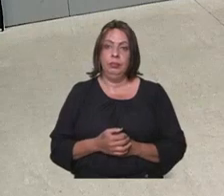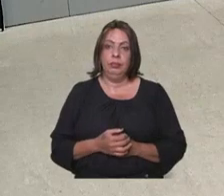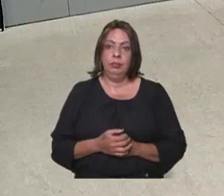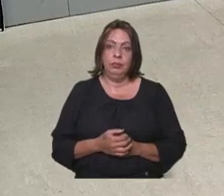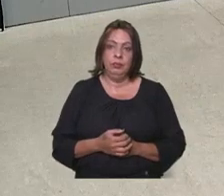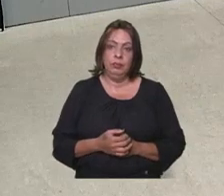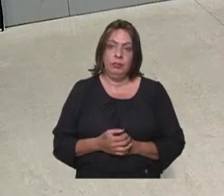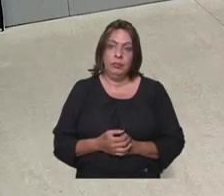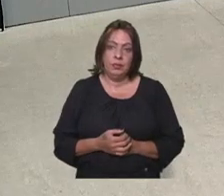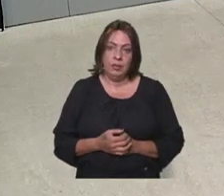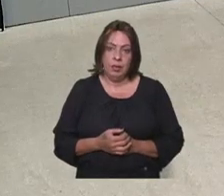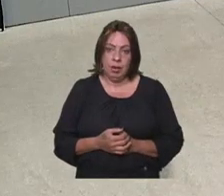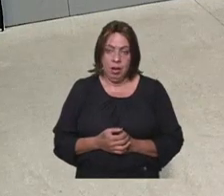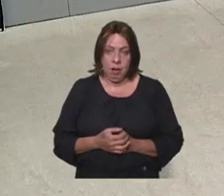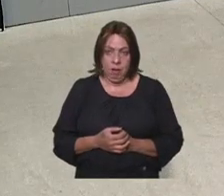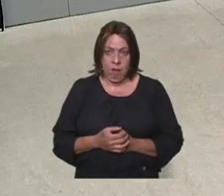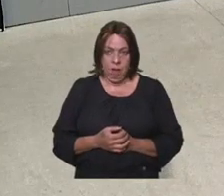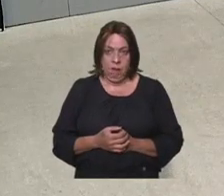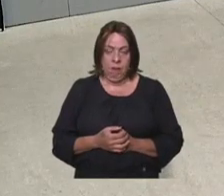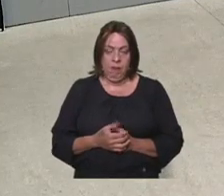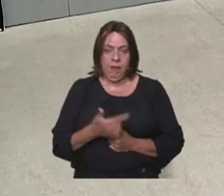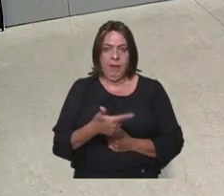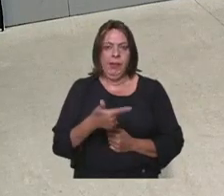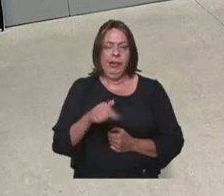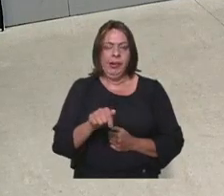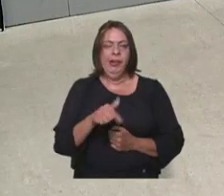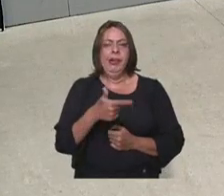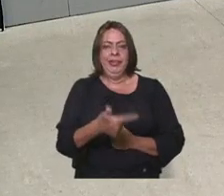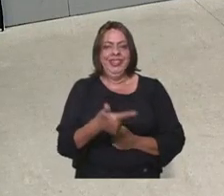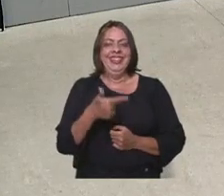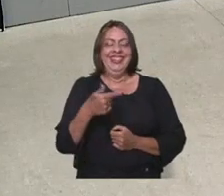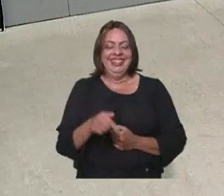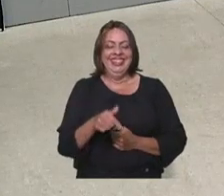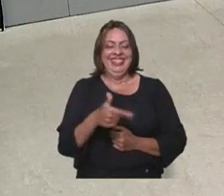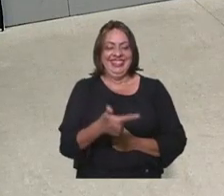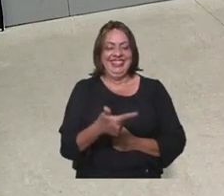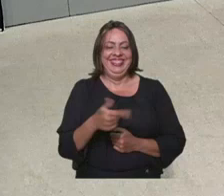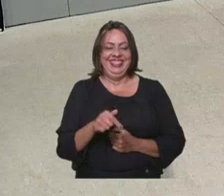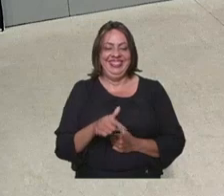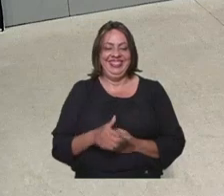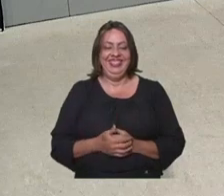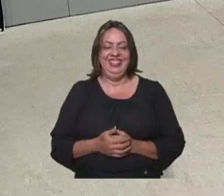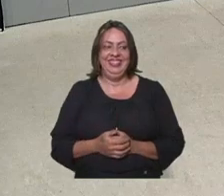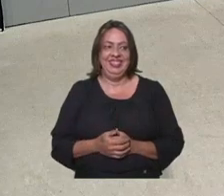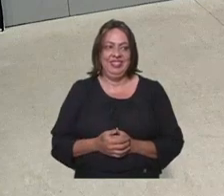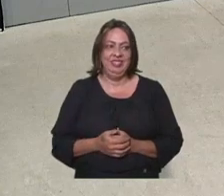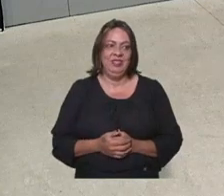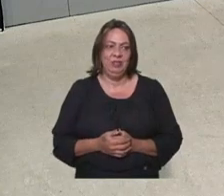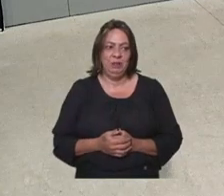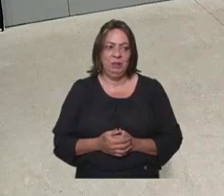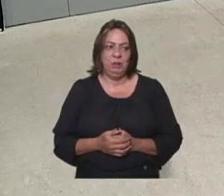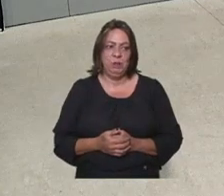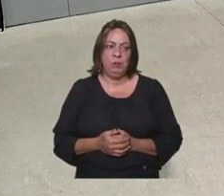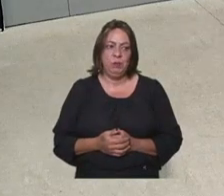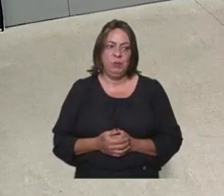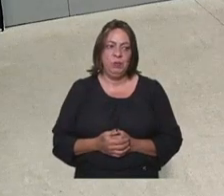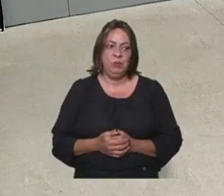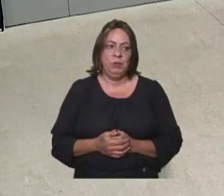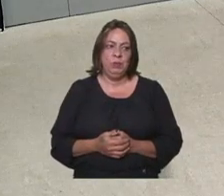25, 25 é a bolinha chamada e também o 27, 27, chamando